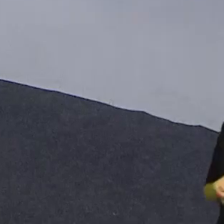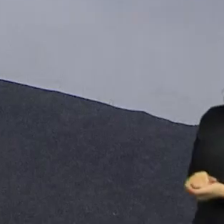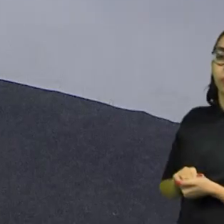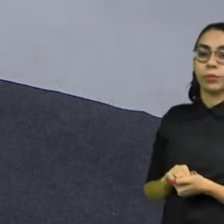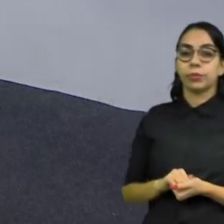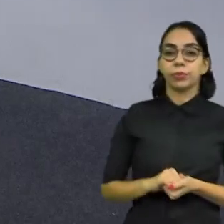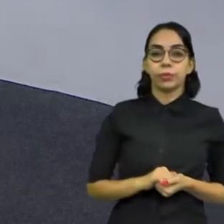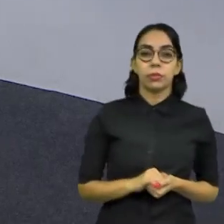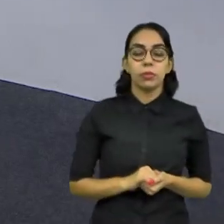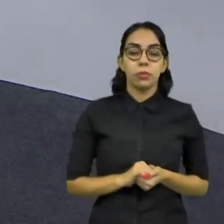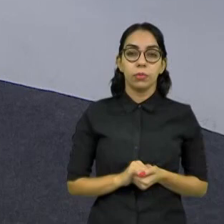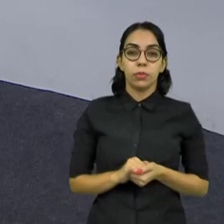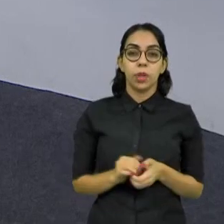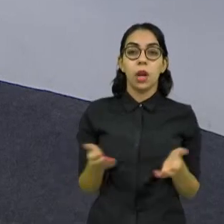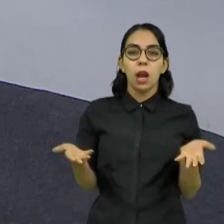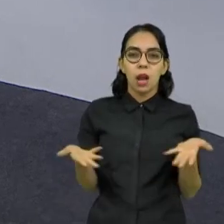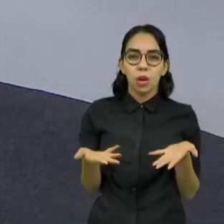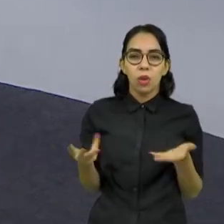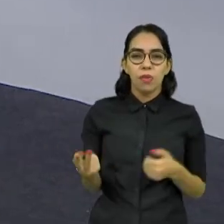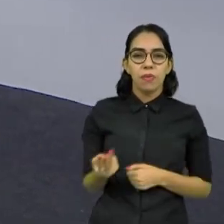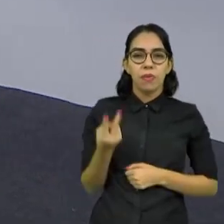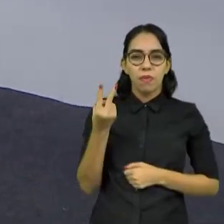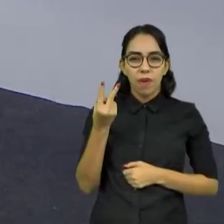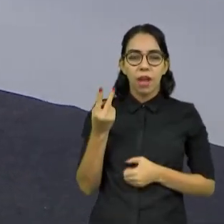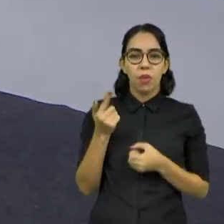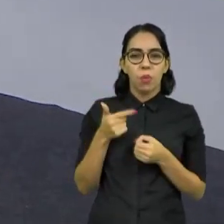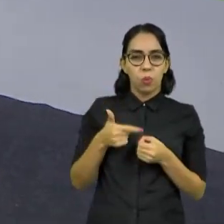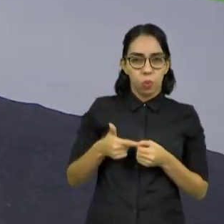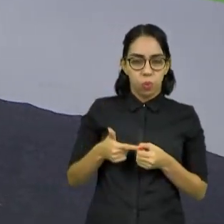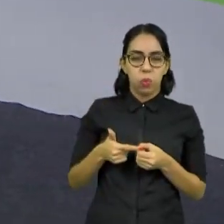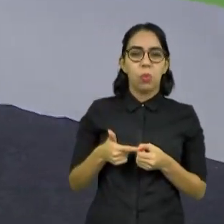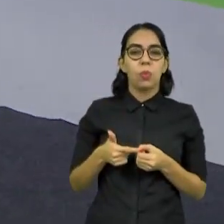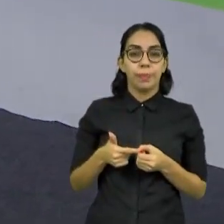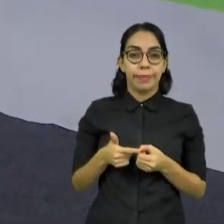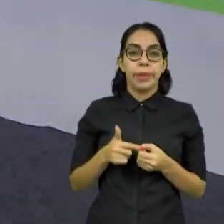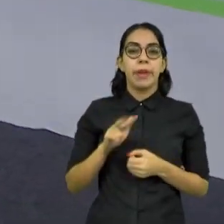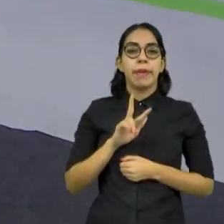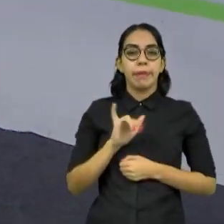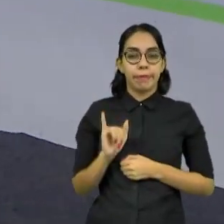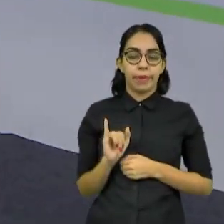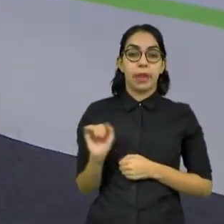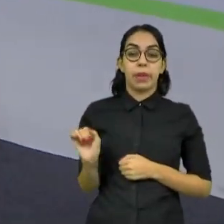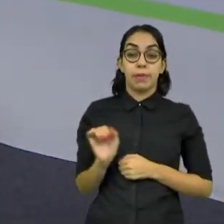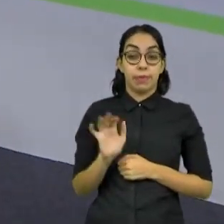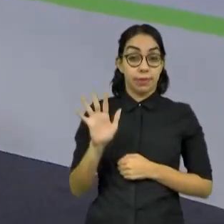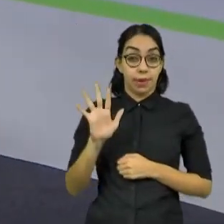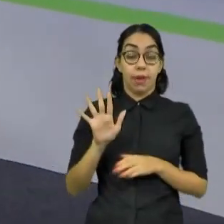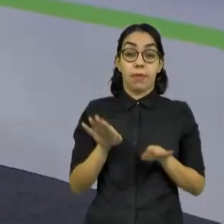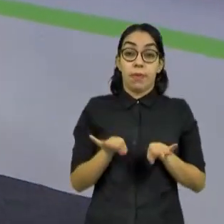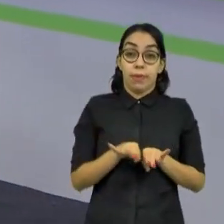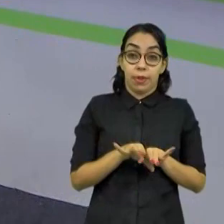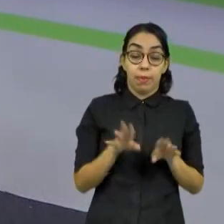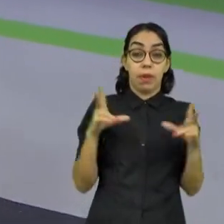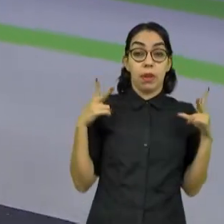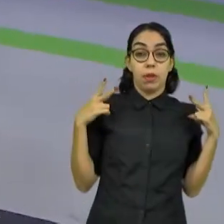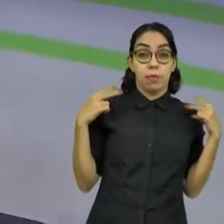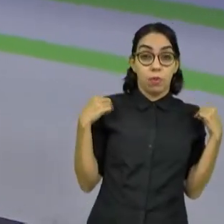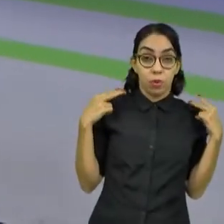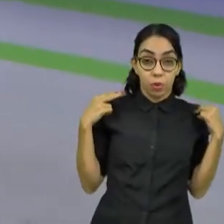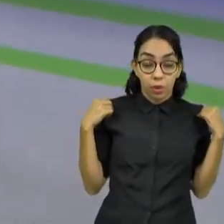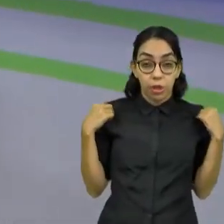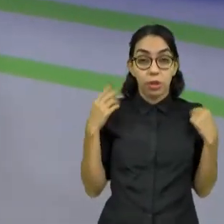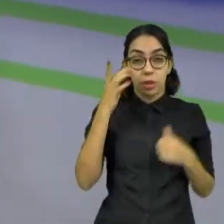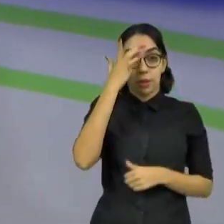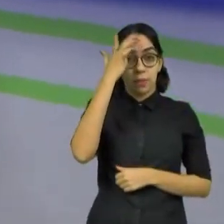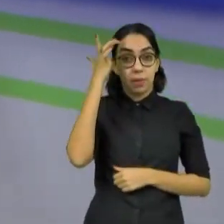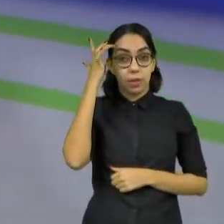O aumento do preço dos combustíveis começa a pesar não só no bolso dos motoristas. Os frequentes